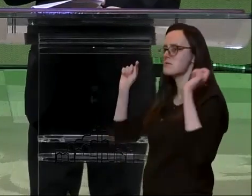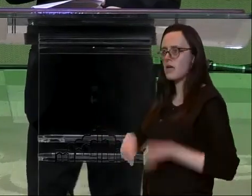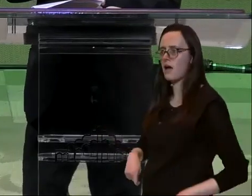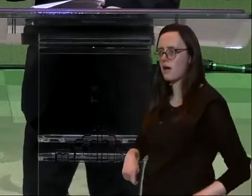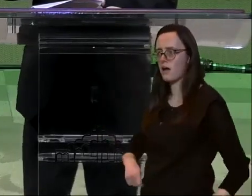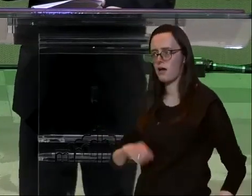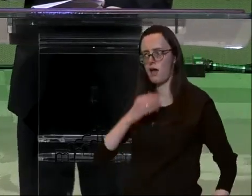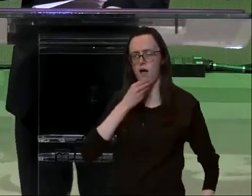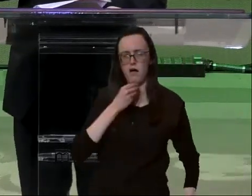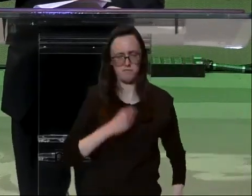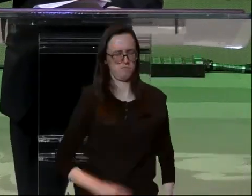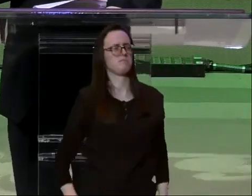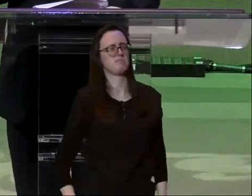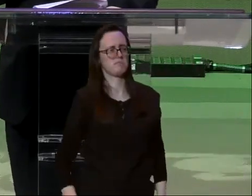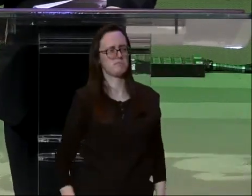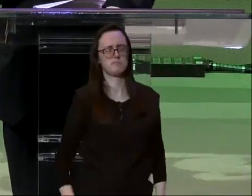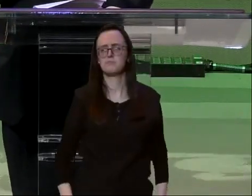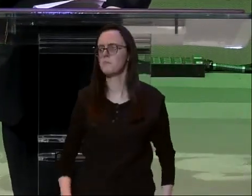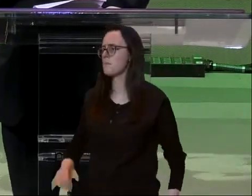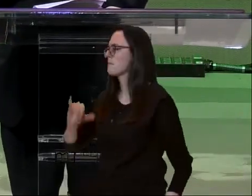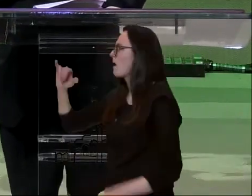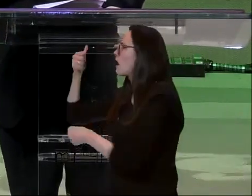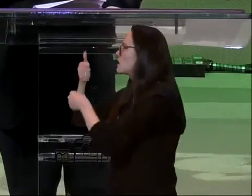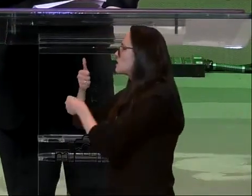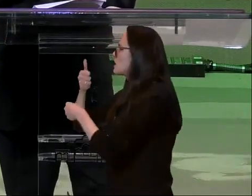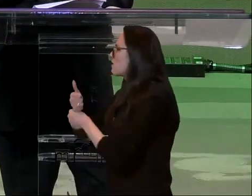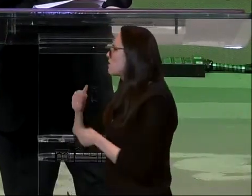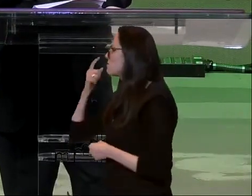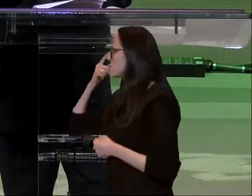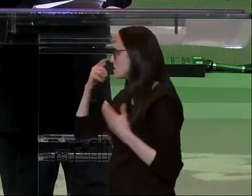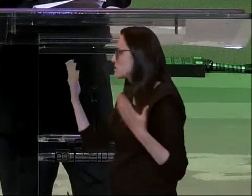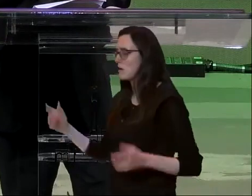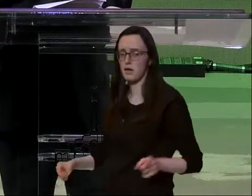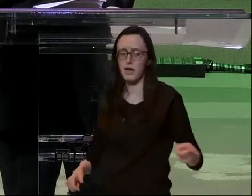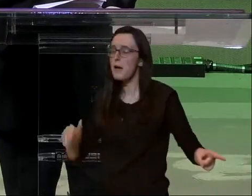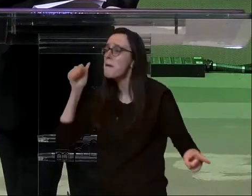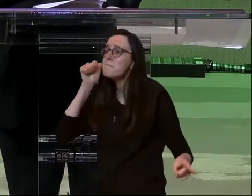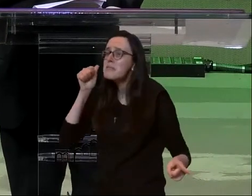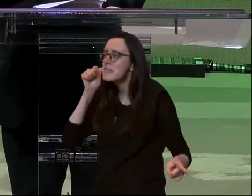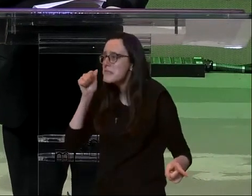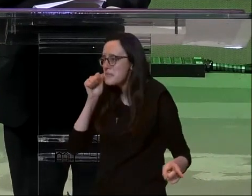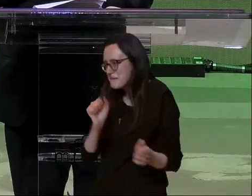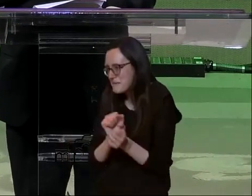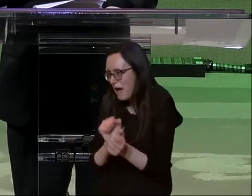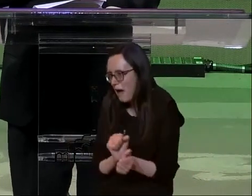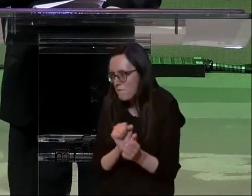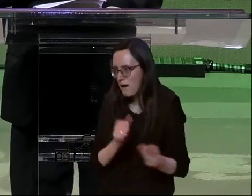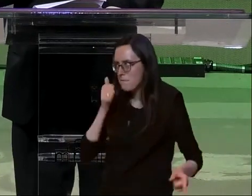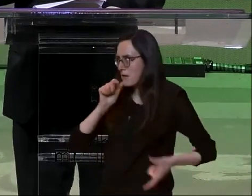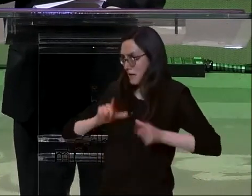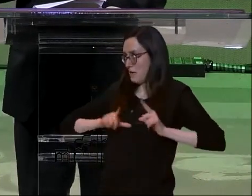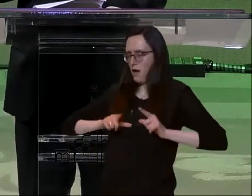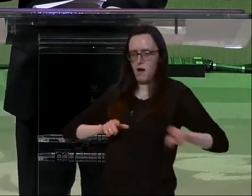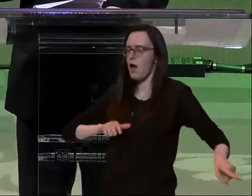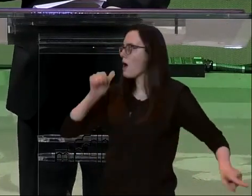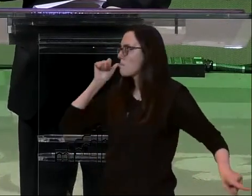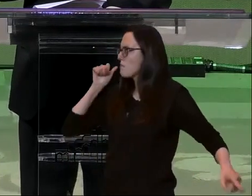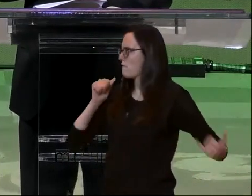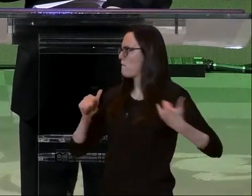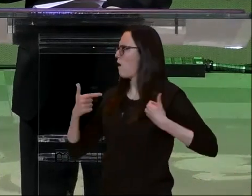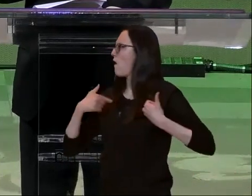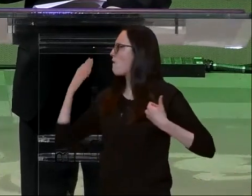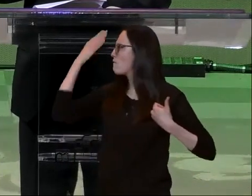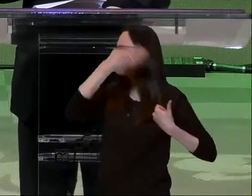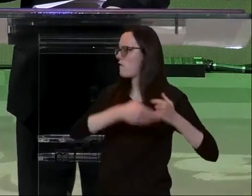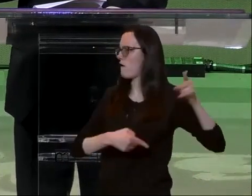foi Naamã e disse ao seu senhor: assim, e falou a jovem que é da terra de Israel.